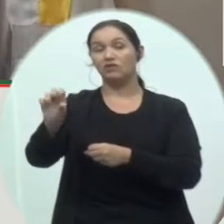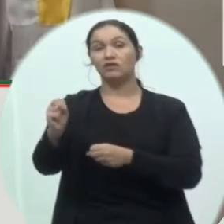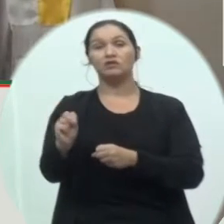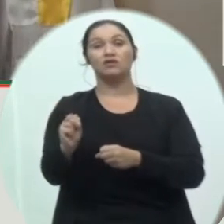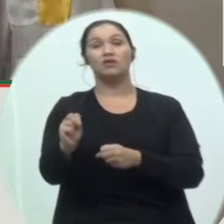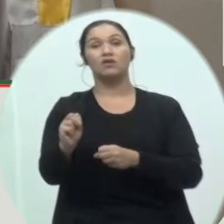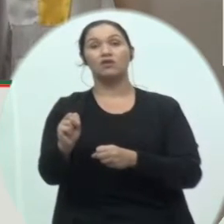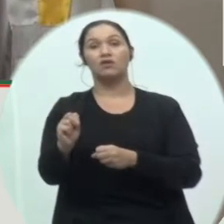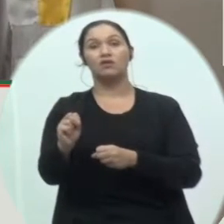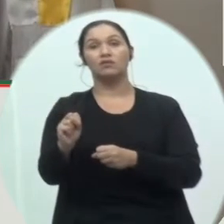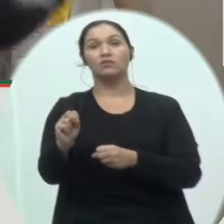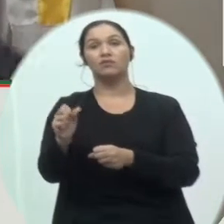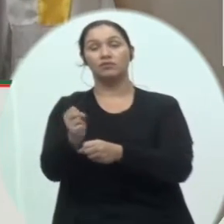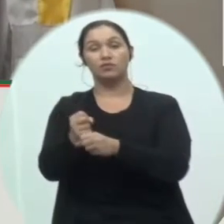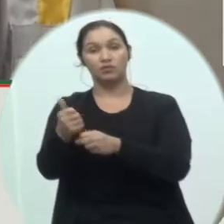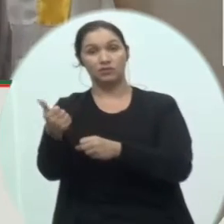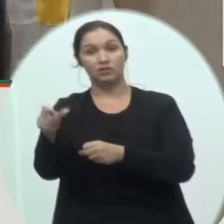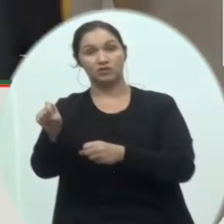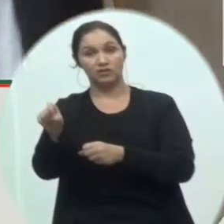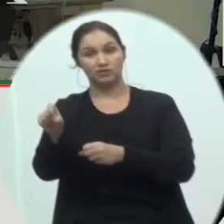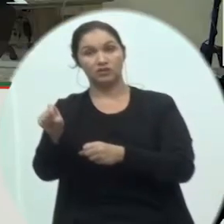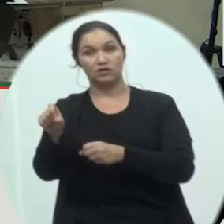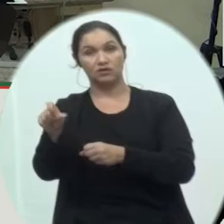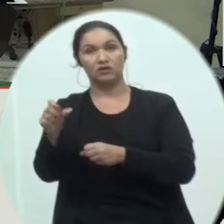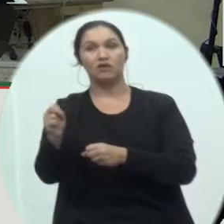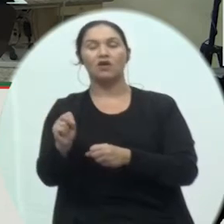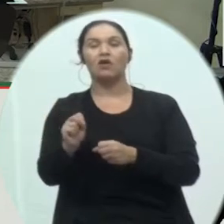cá, só piorou.